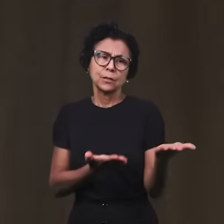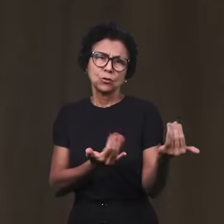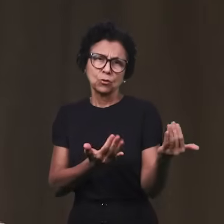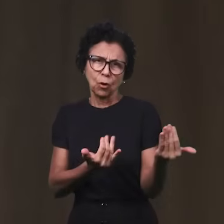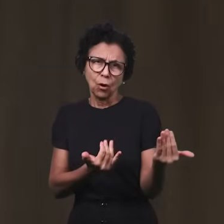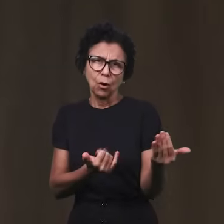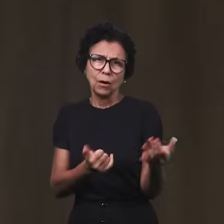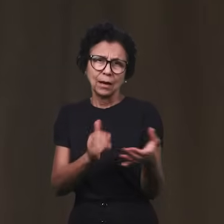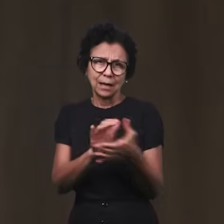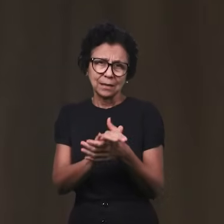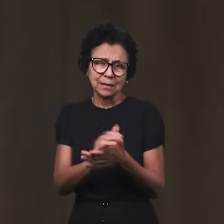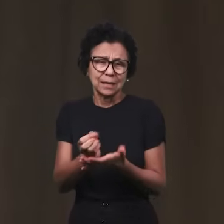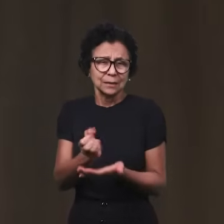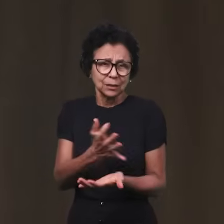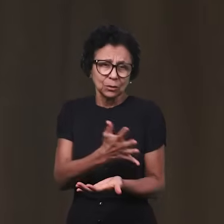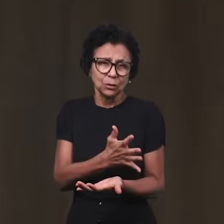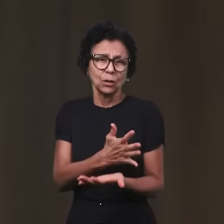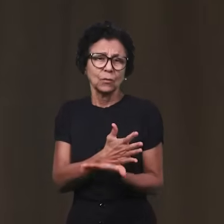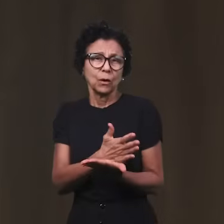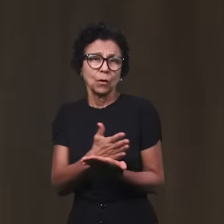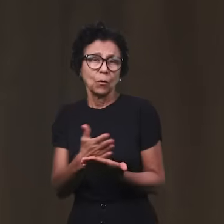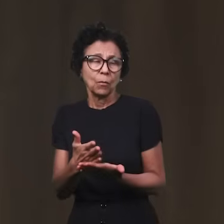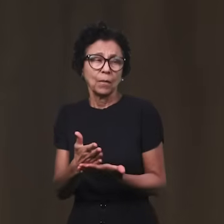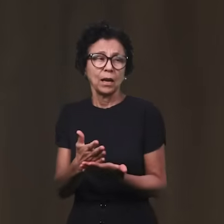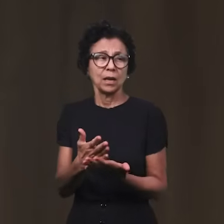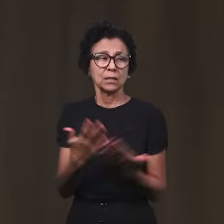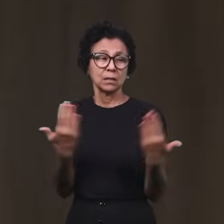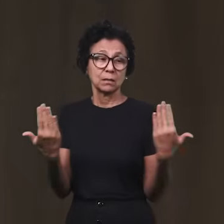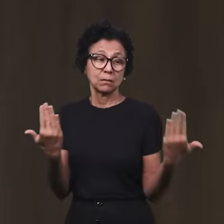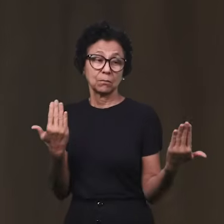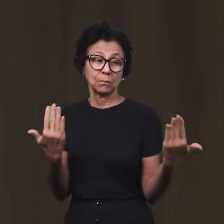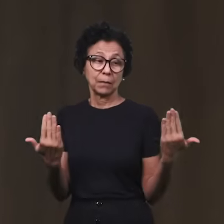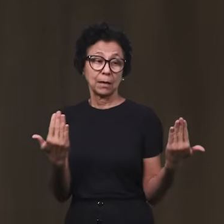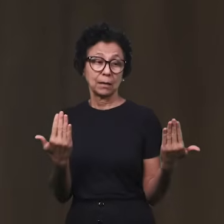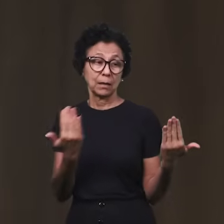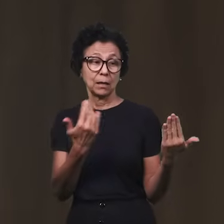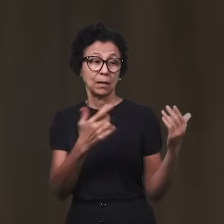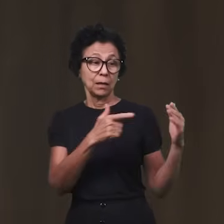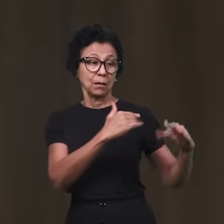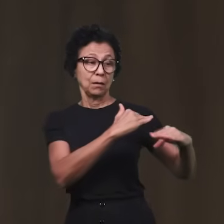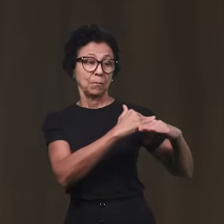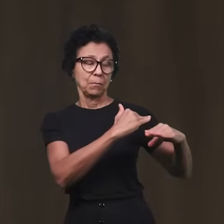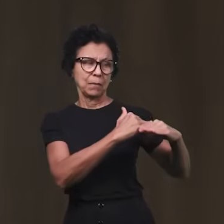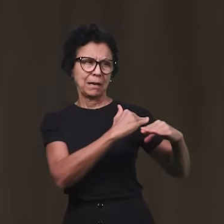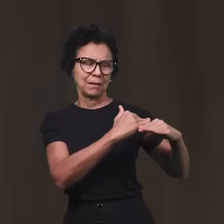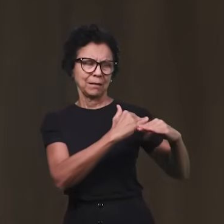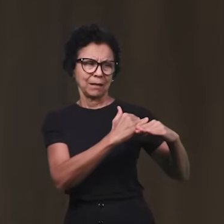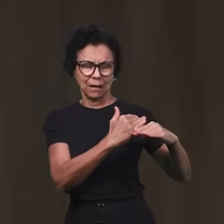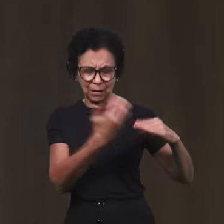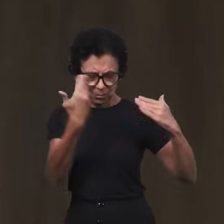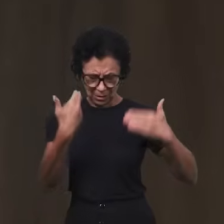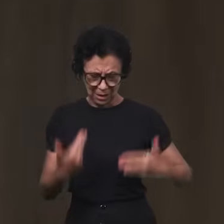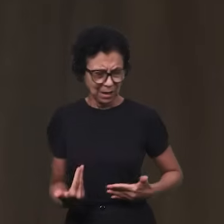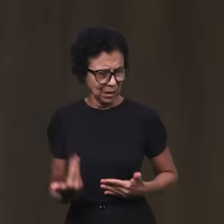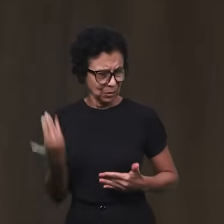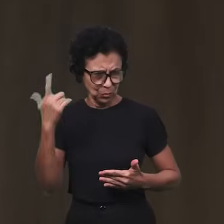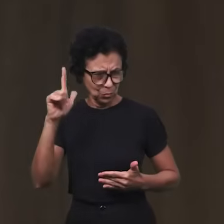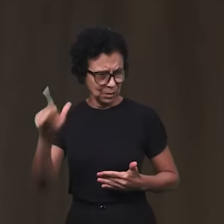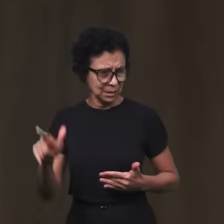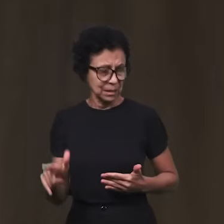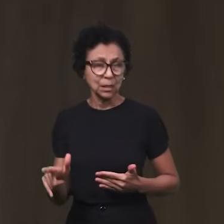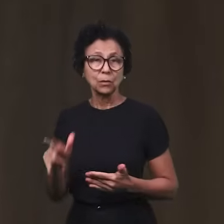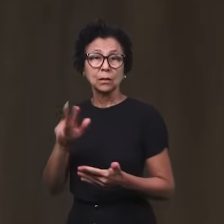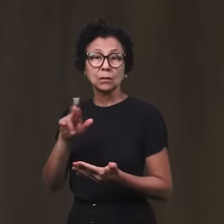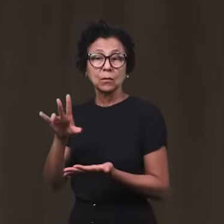jovens senhoras, né, recém-casadas, começam a querer se comparar, a querer buscar aquele padrão que não é a